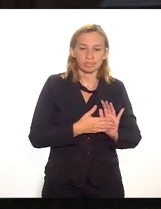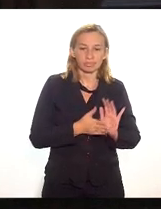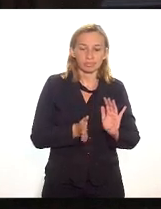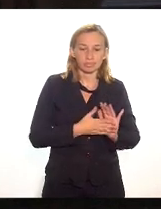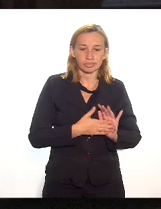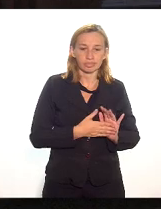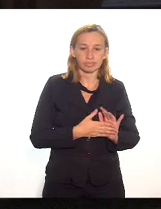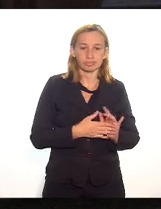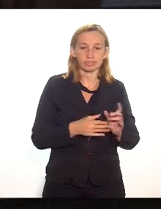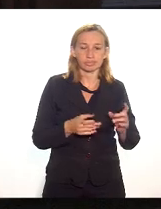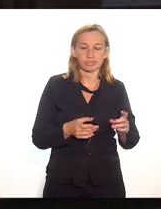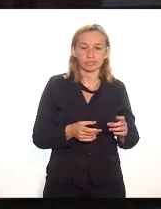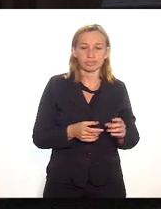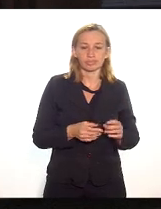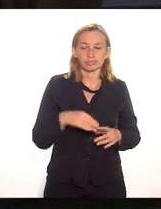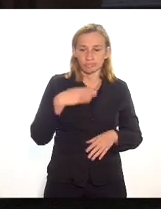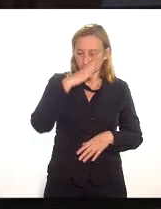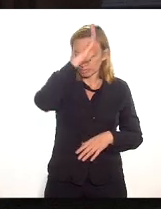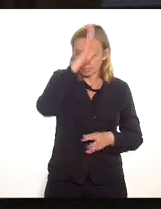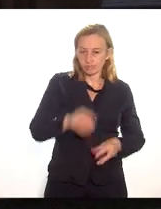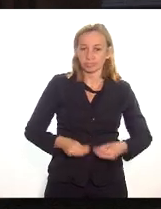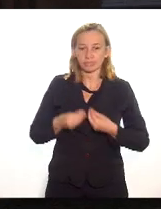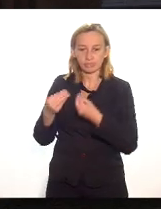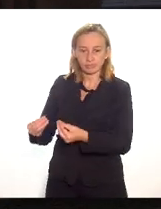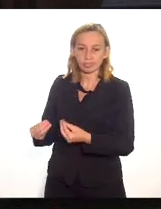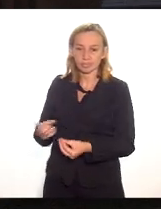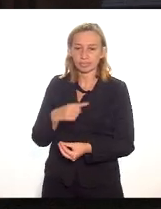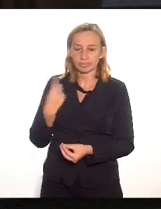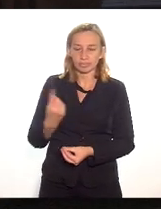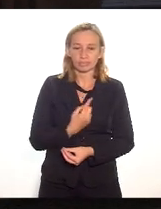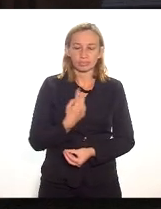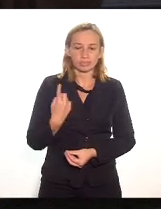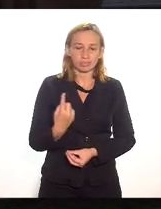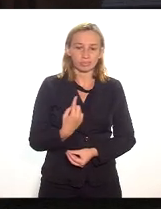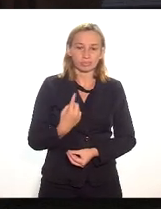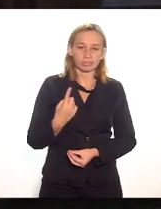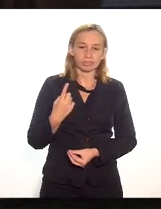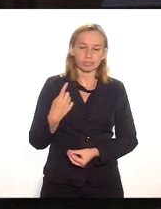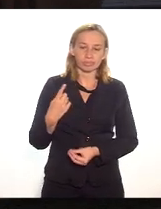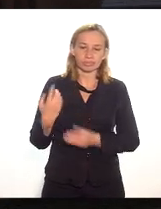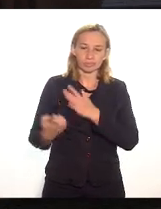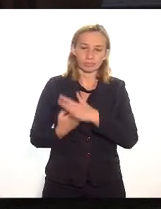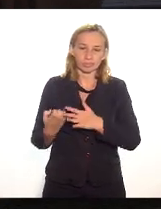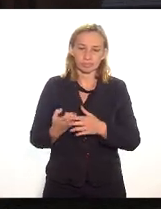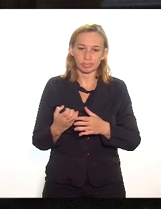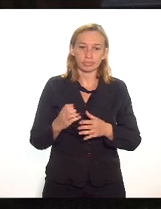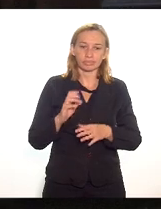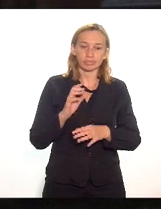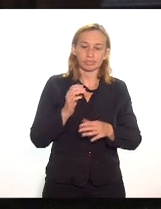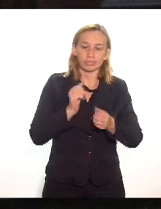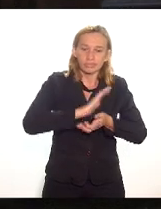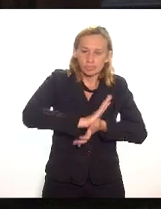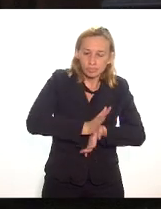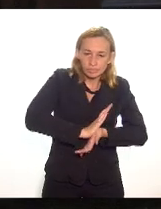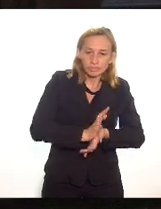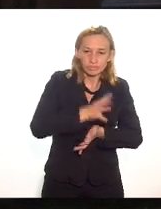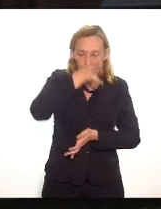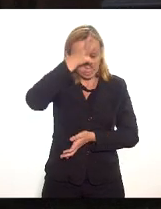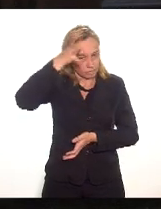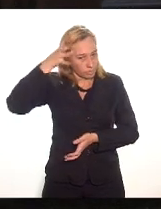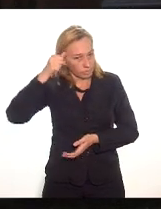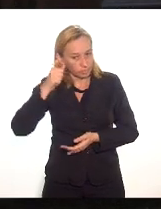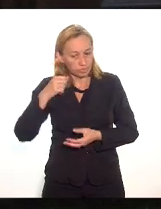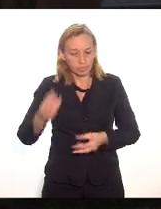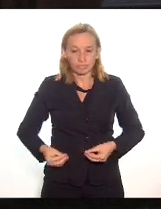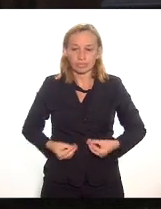de Bolsonaro, quer entregar as nossas riquezas, quer queimar a Amazônia, quer entregar